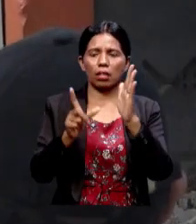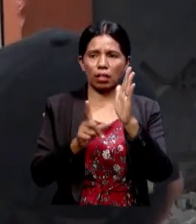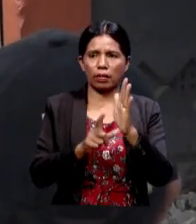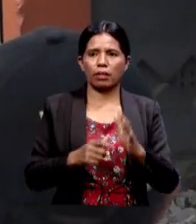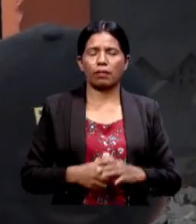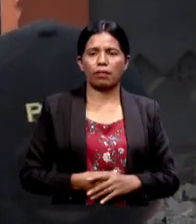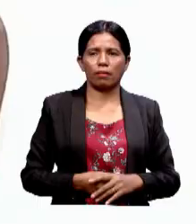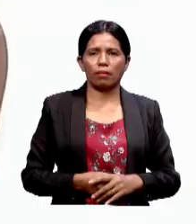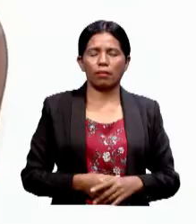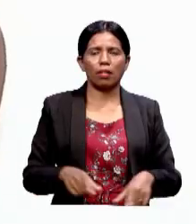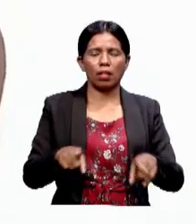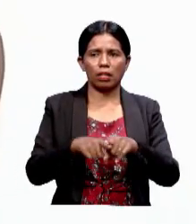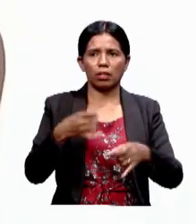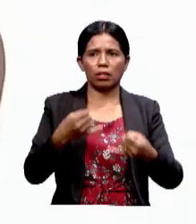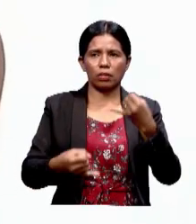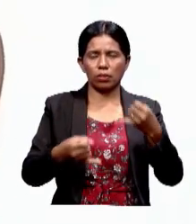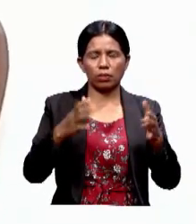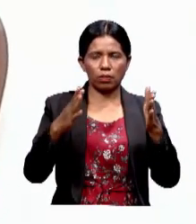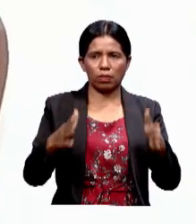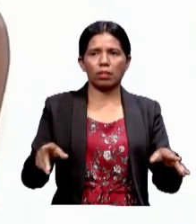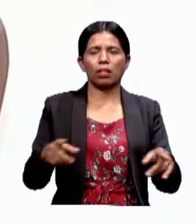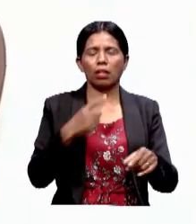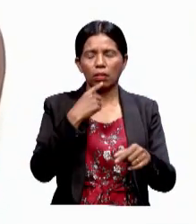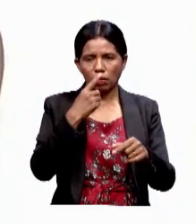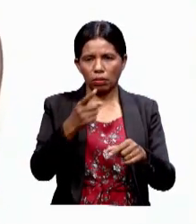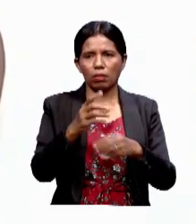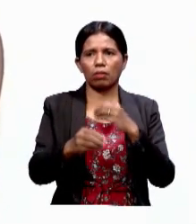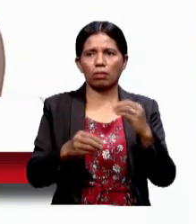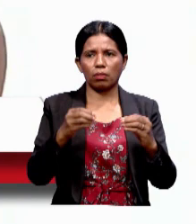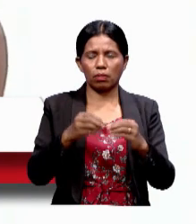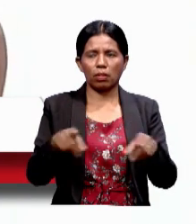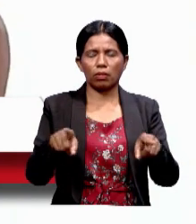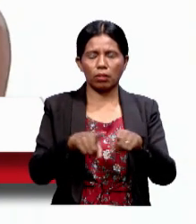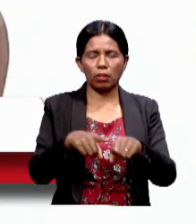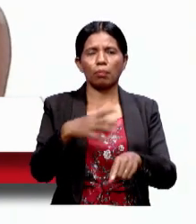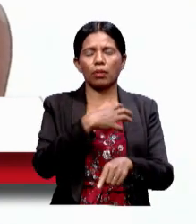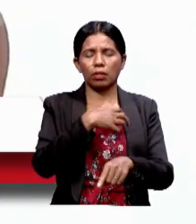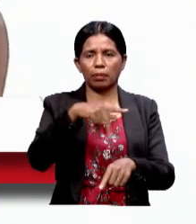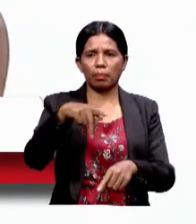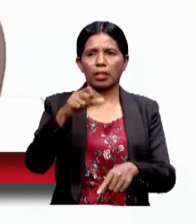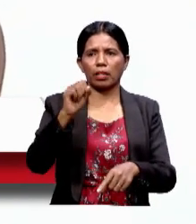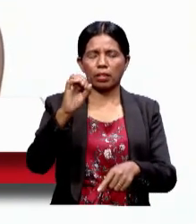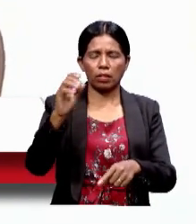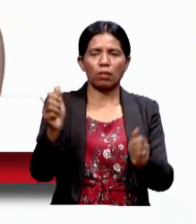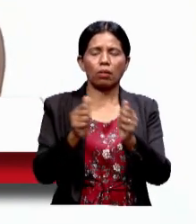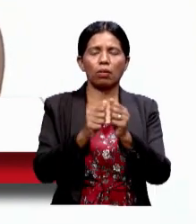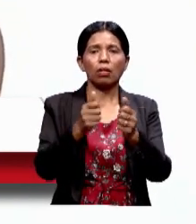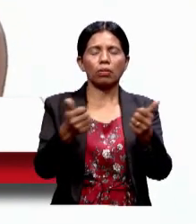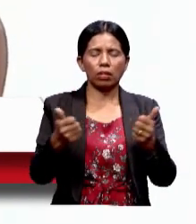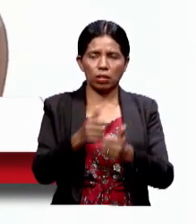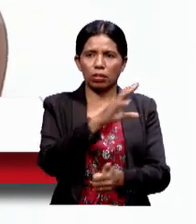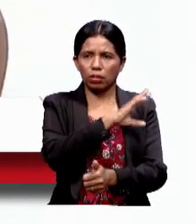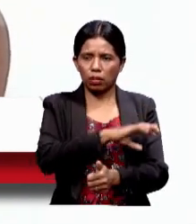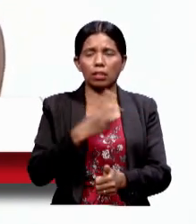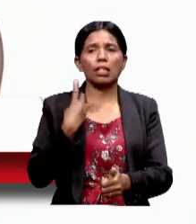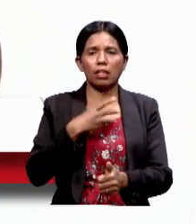Nuda jurista hau lamenta ituang konawa atuasan psikinia ho autoridad segurança porque ita anoi